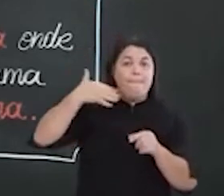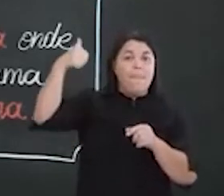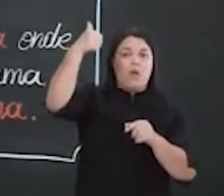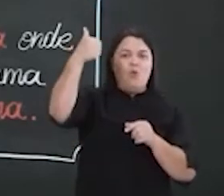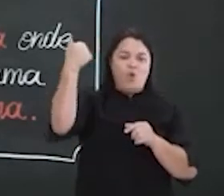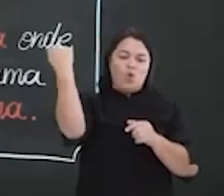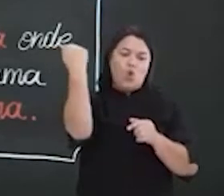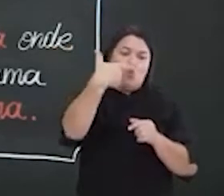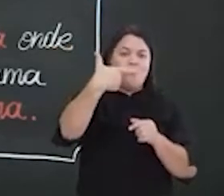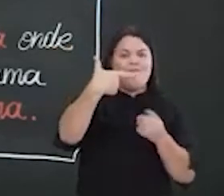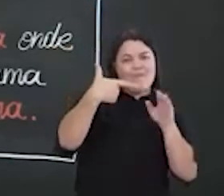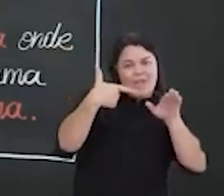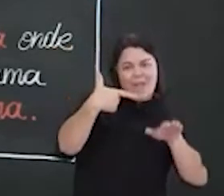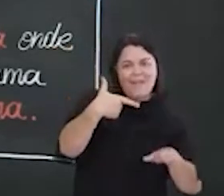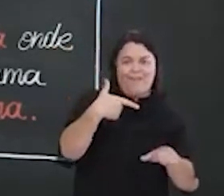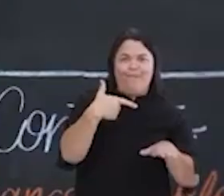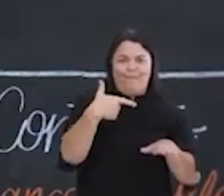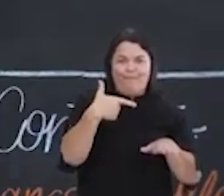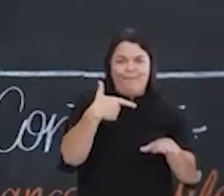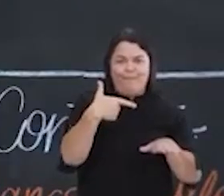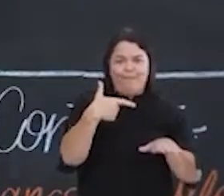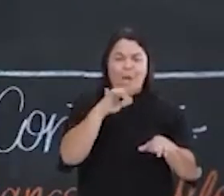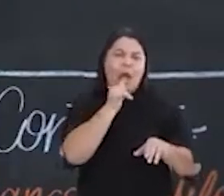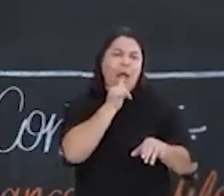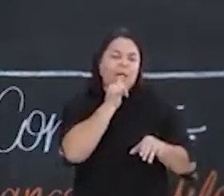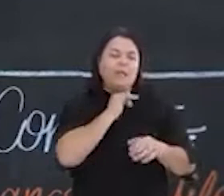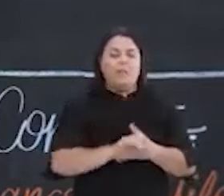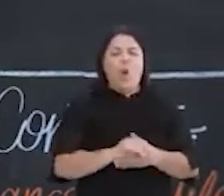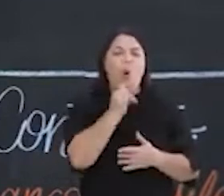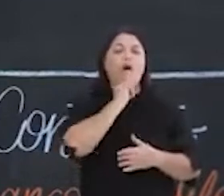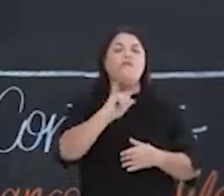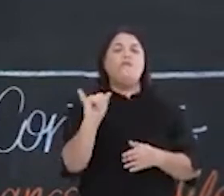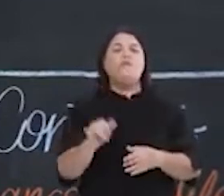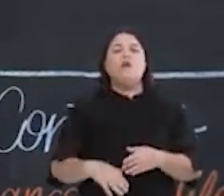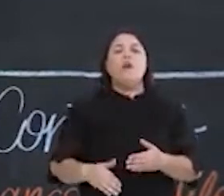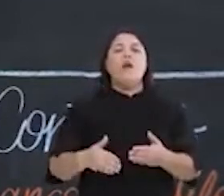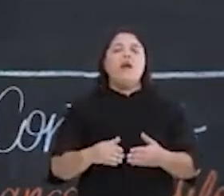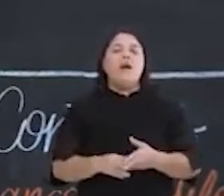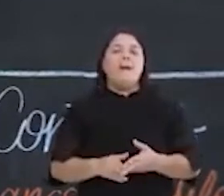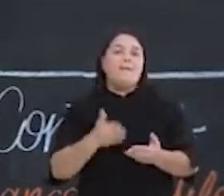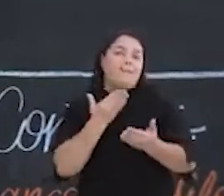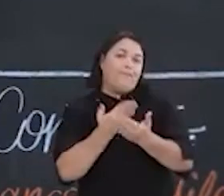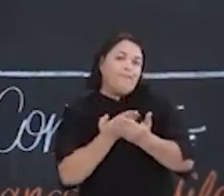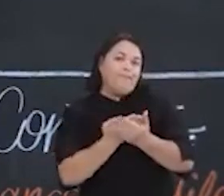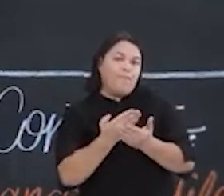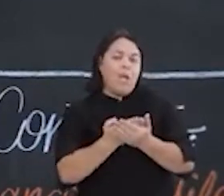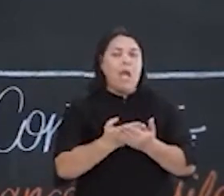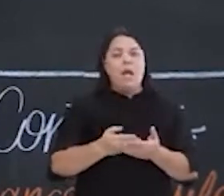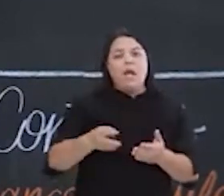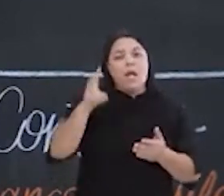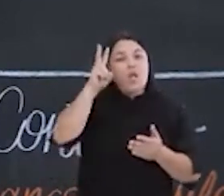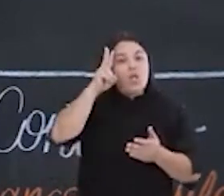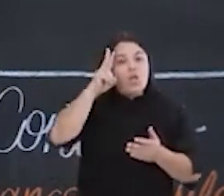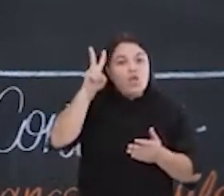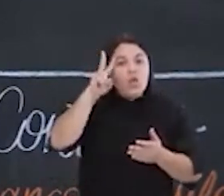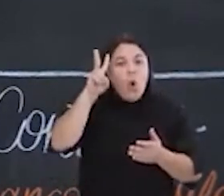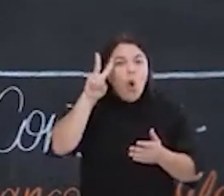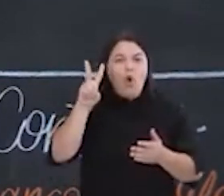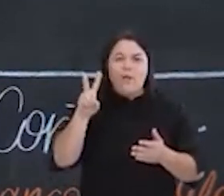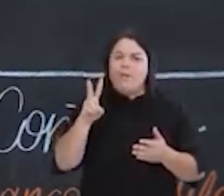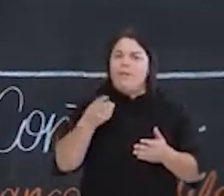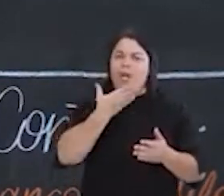outro. Então, se eu digo que a aula de história é mais interessante que a aula de geografia, eu